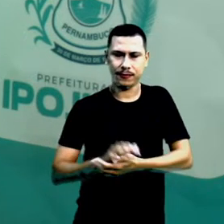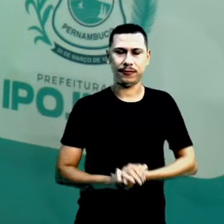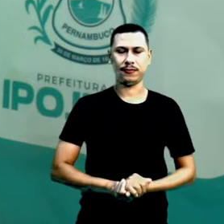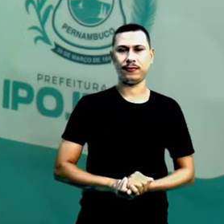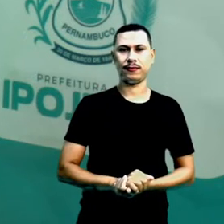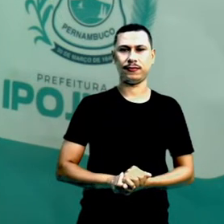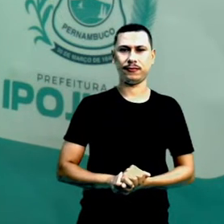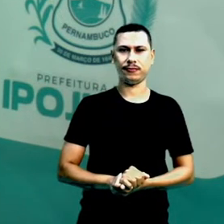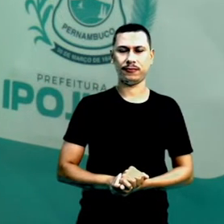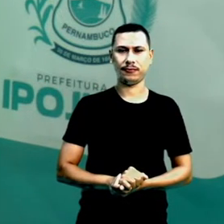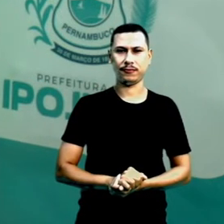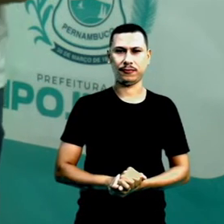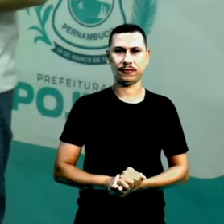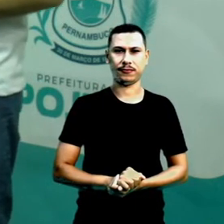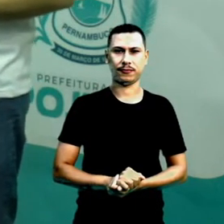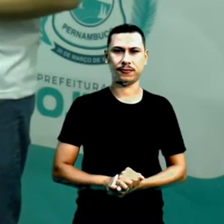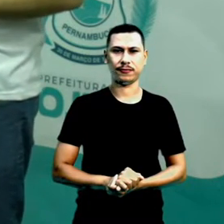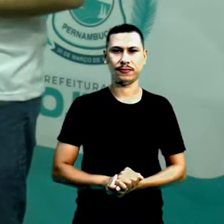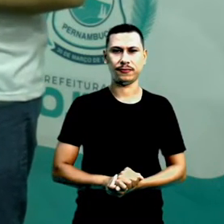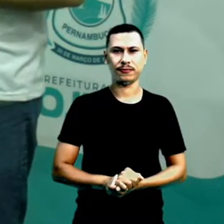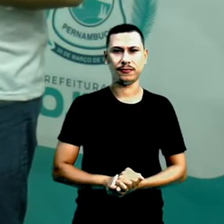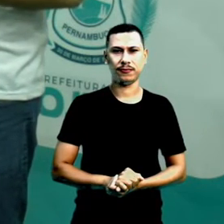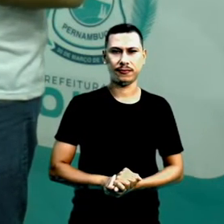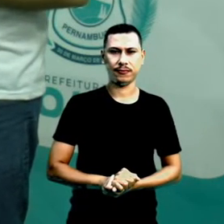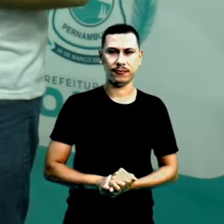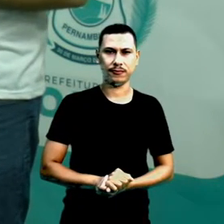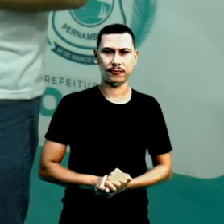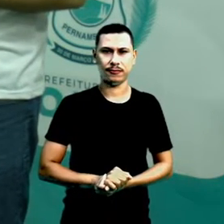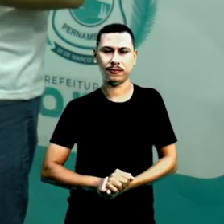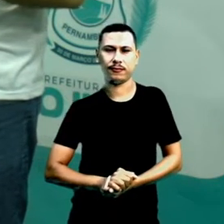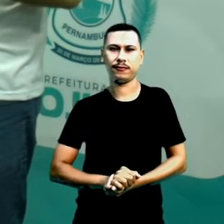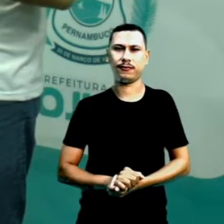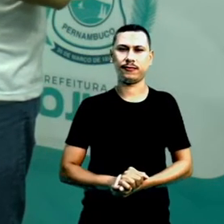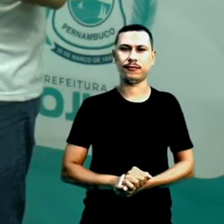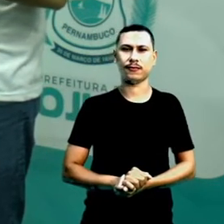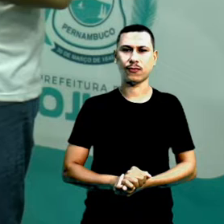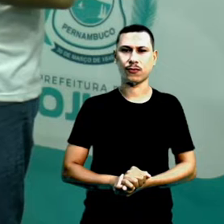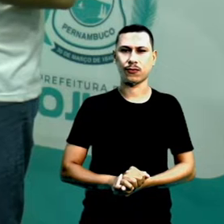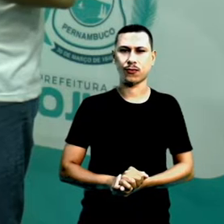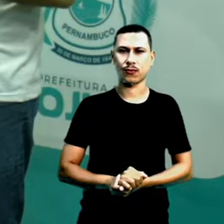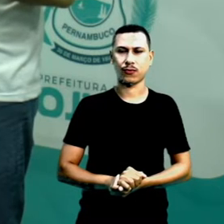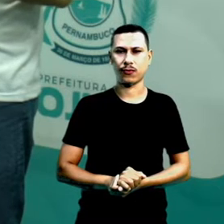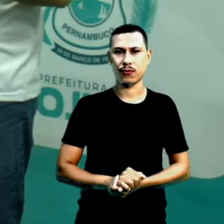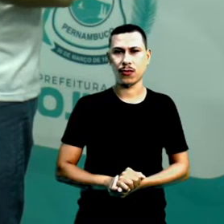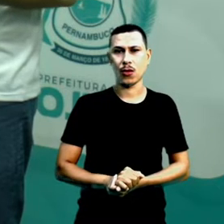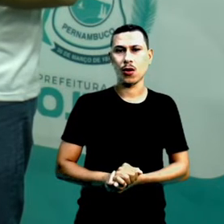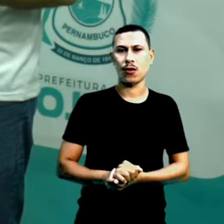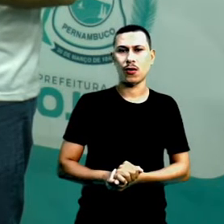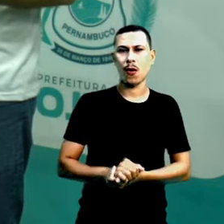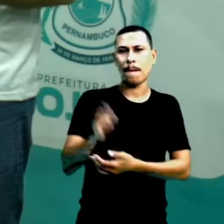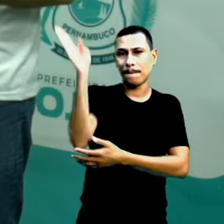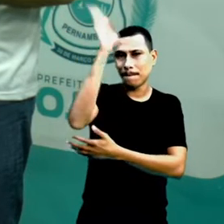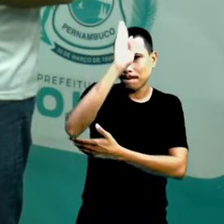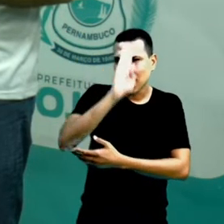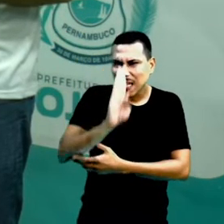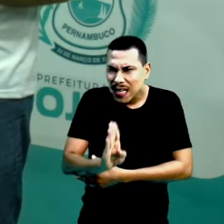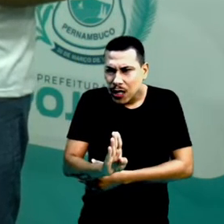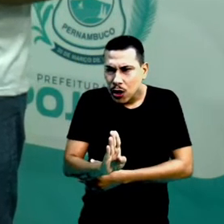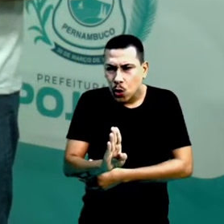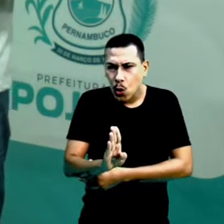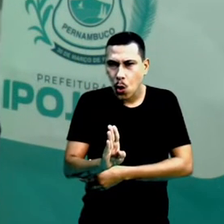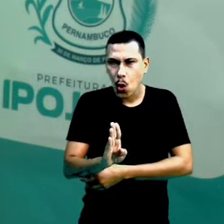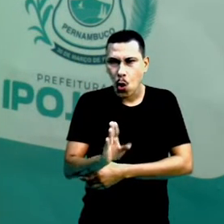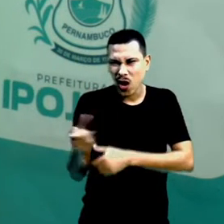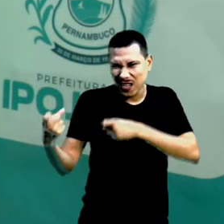e que reverbera até hoje. Por fim, nós temos que falar sobre o Brasil na Segunda Guerra Mundial,